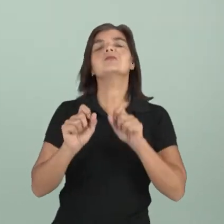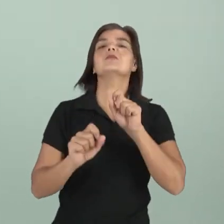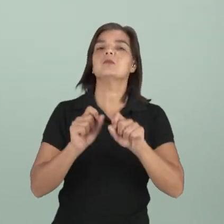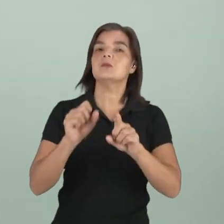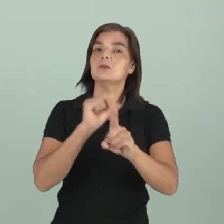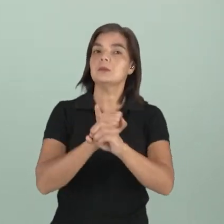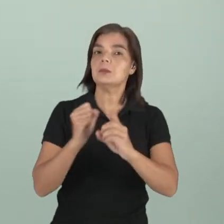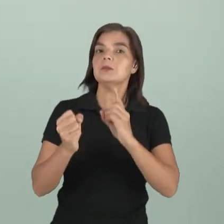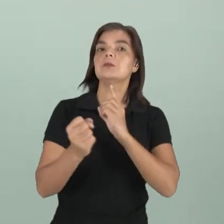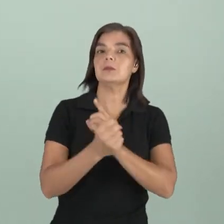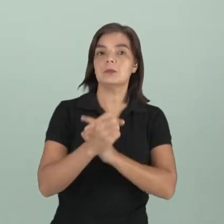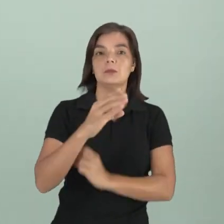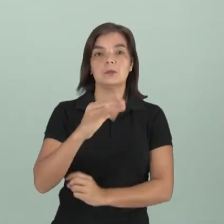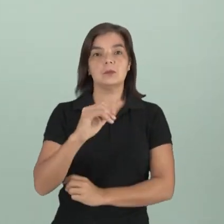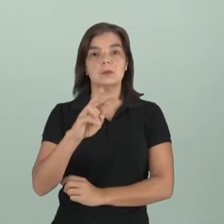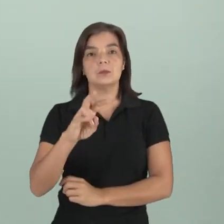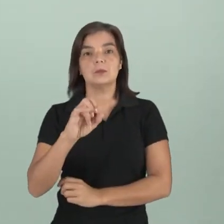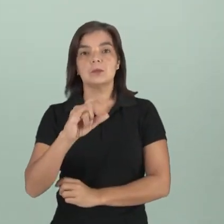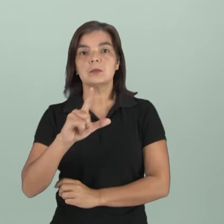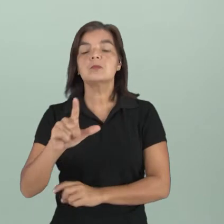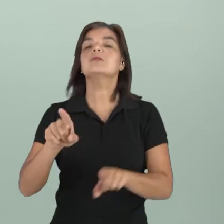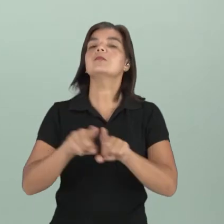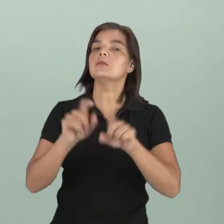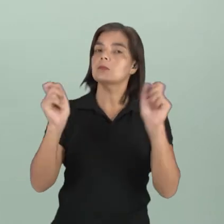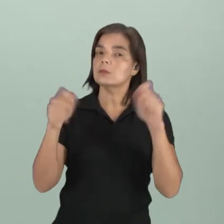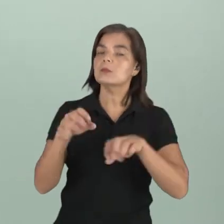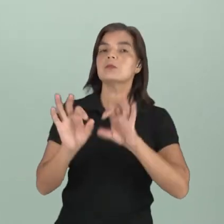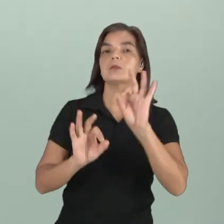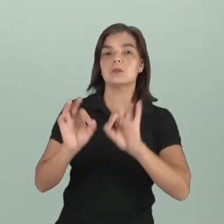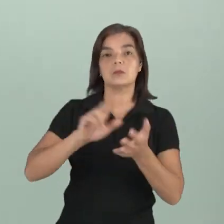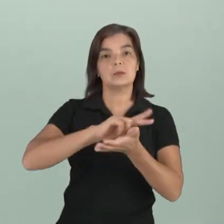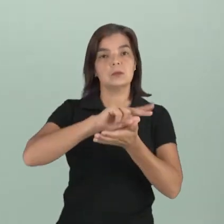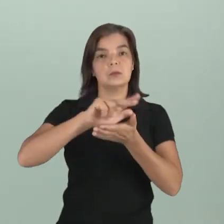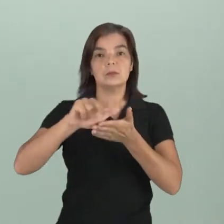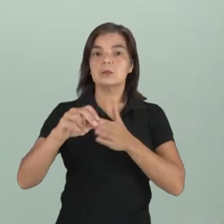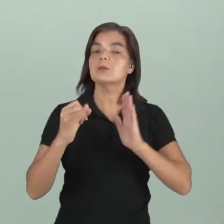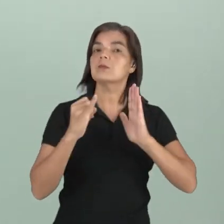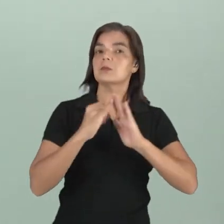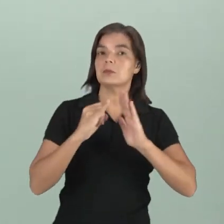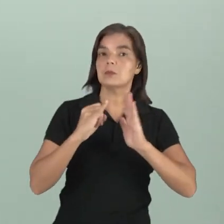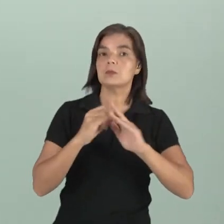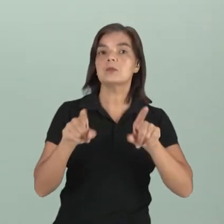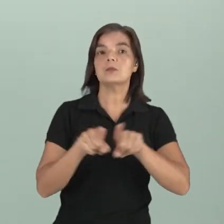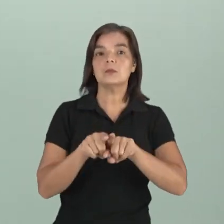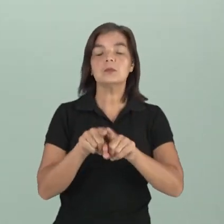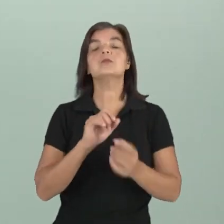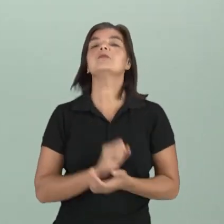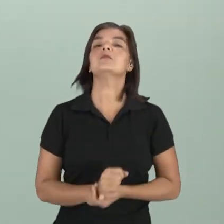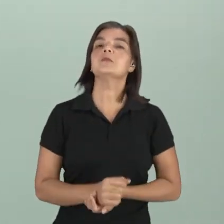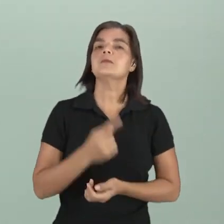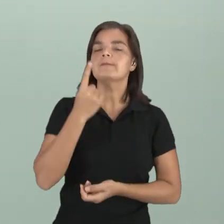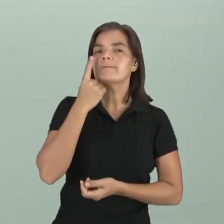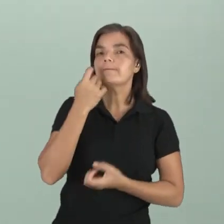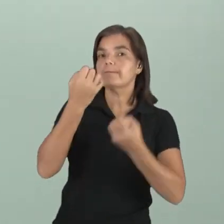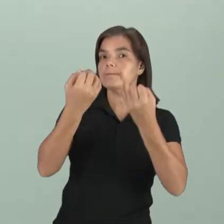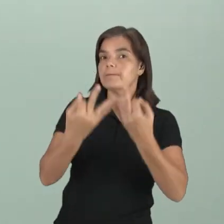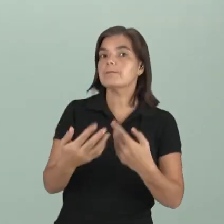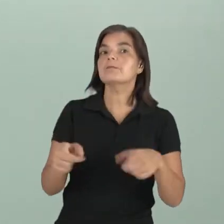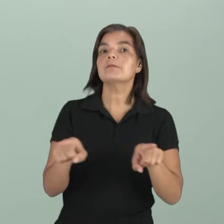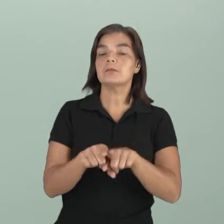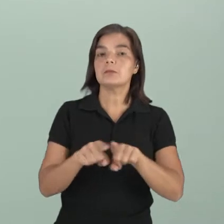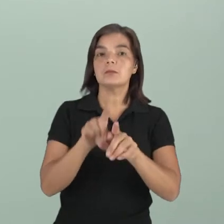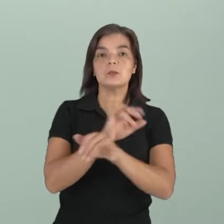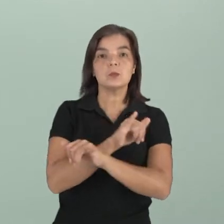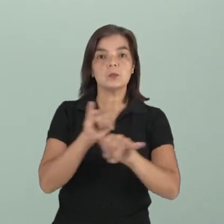que a sociedade civil ela pode estar organizada em várias instituições. E também temos que nos reportar a